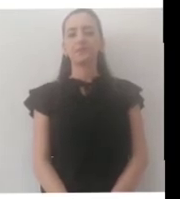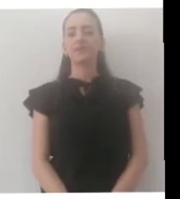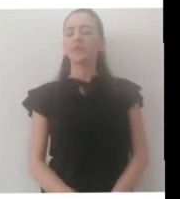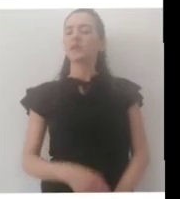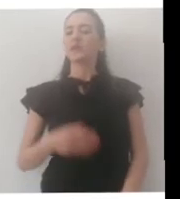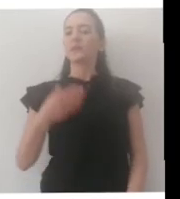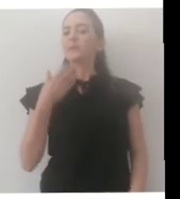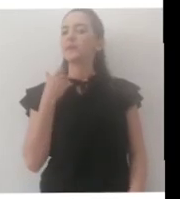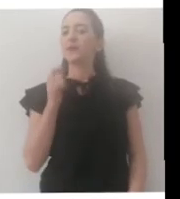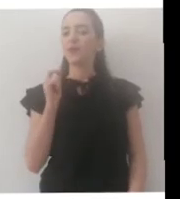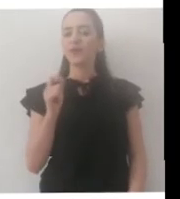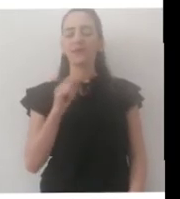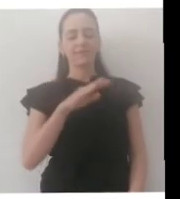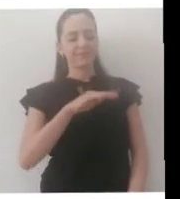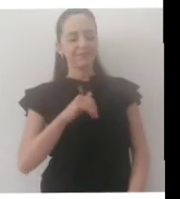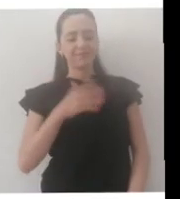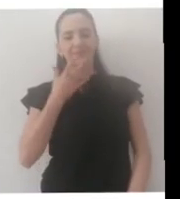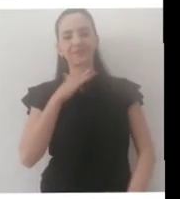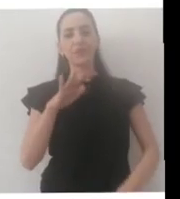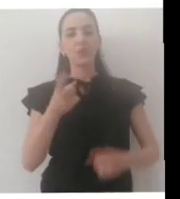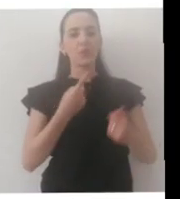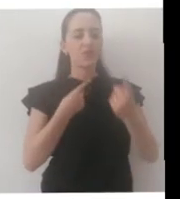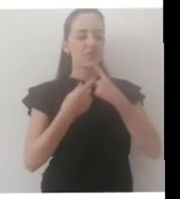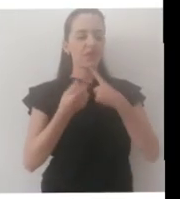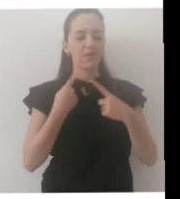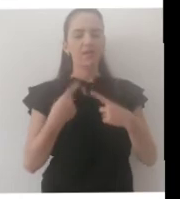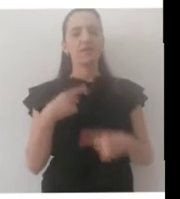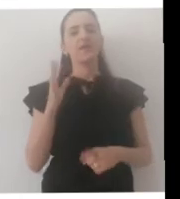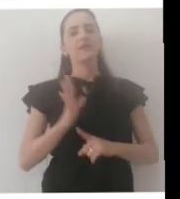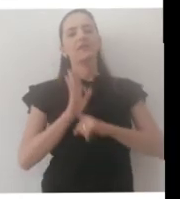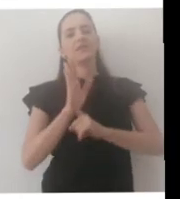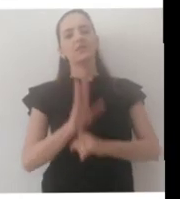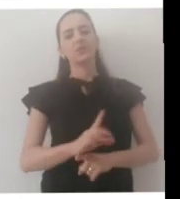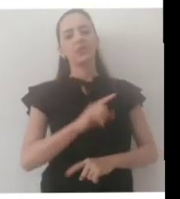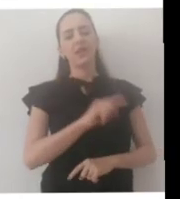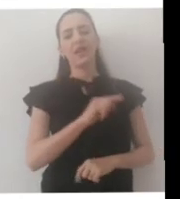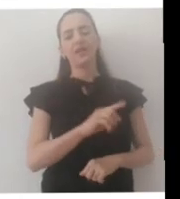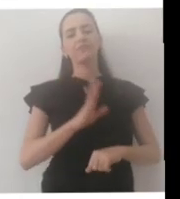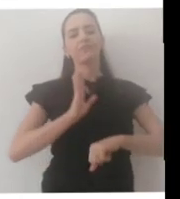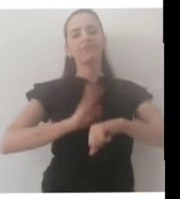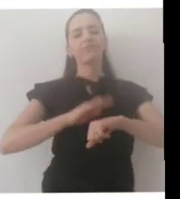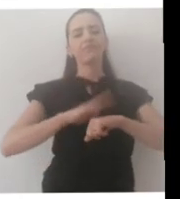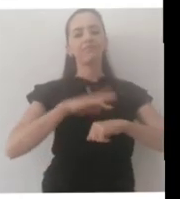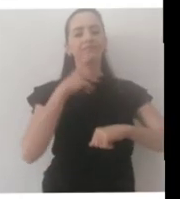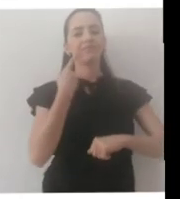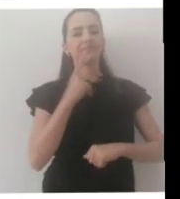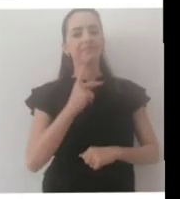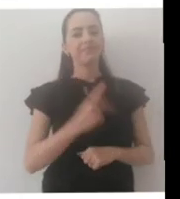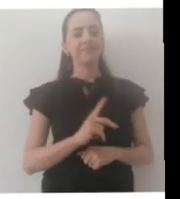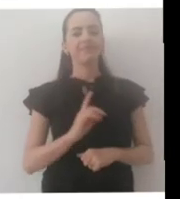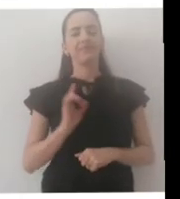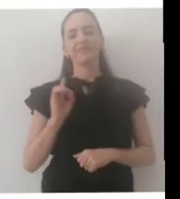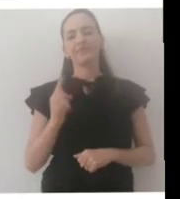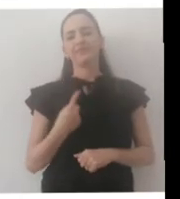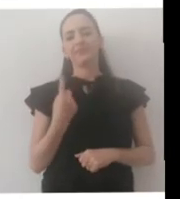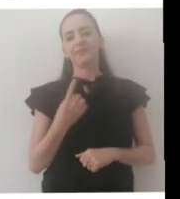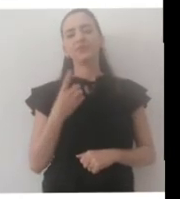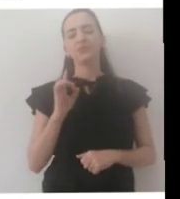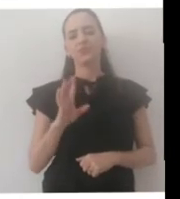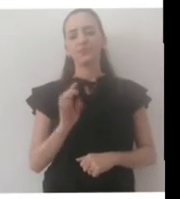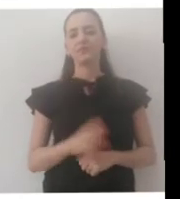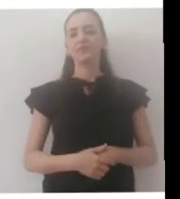fazendo essa revisão dessa obra de Piaget, que quanto mais a gente para e começa a dialogar com a criança sobre determinados aspectos,